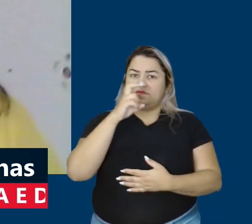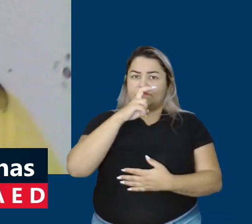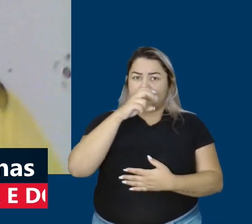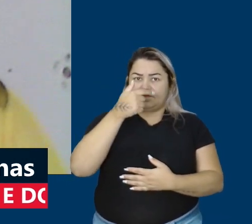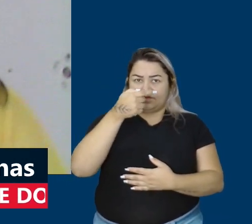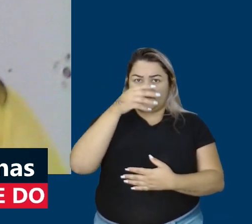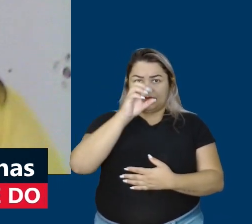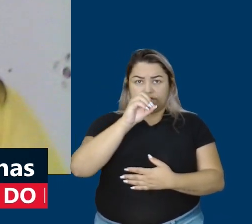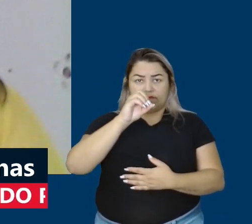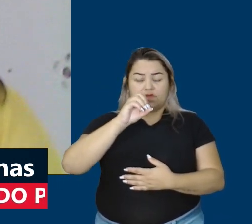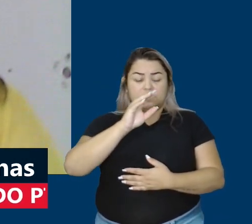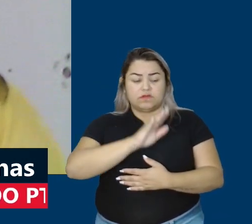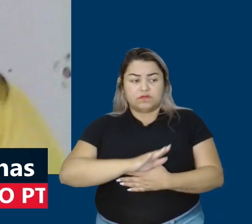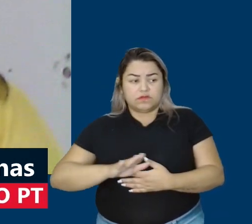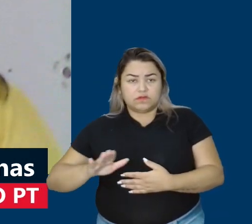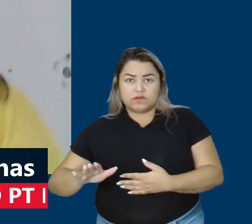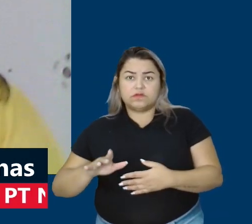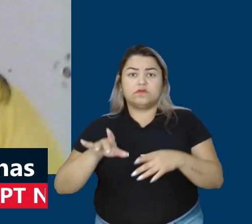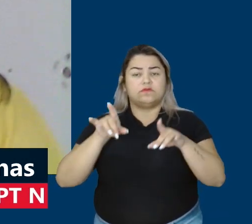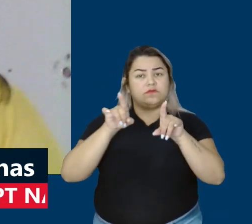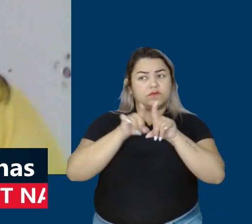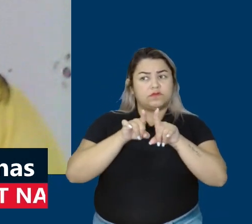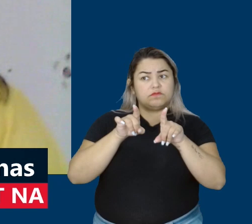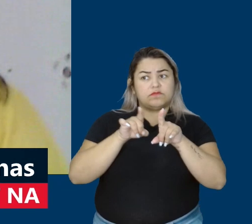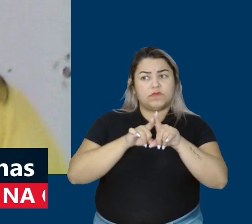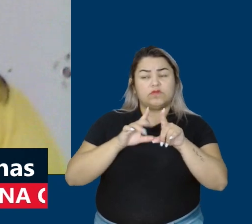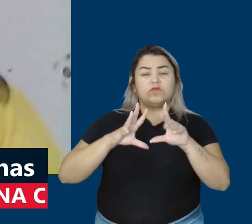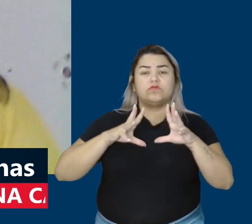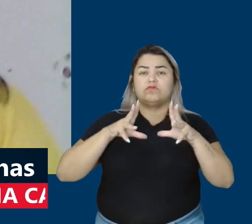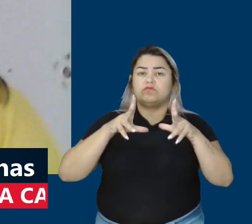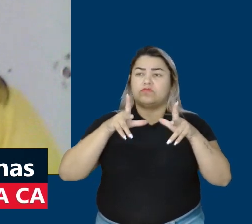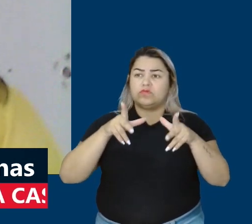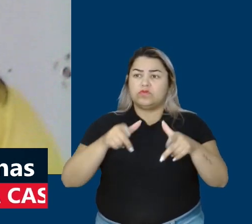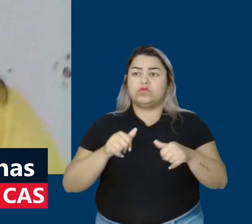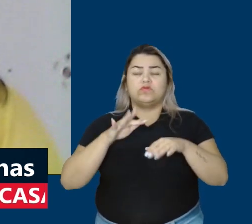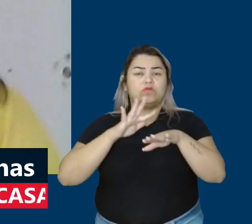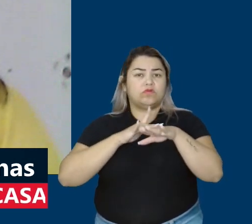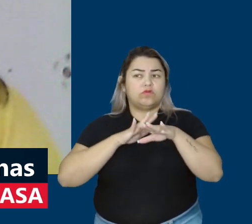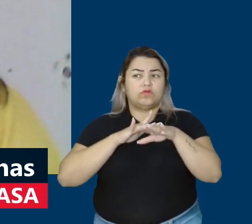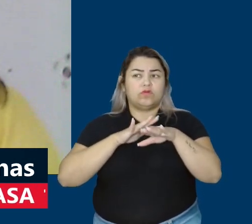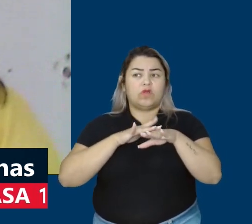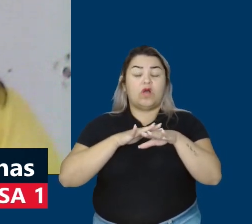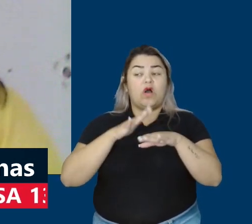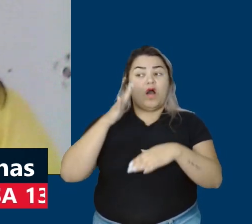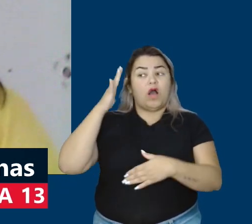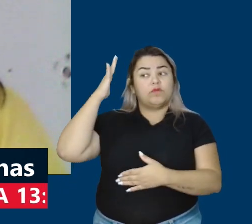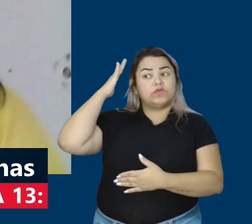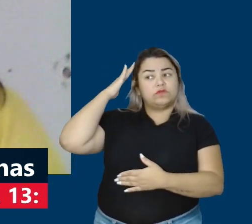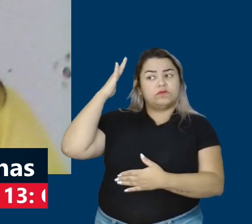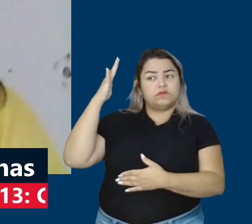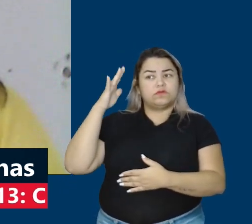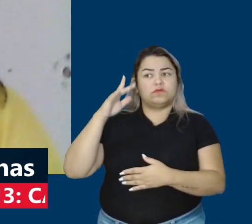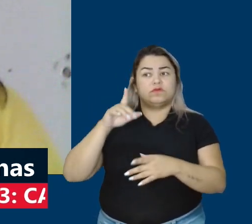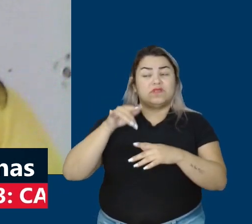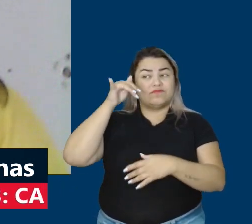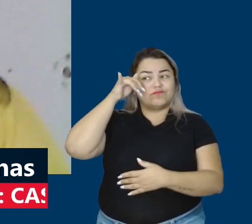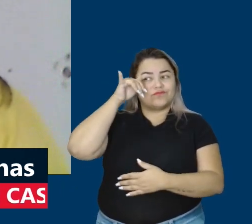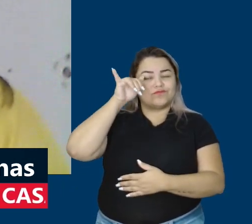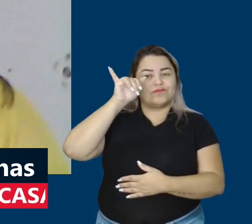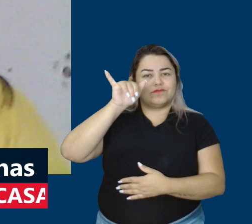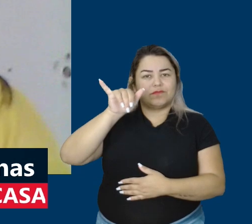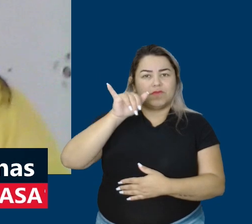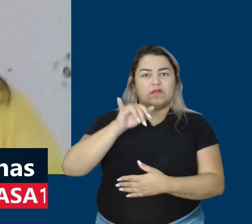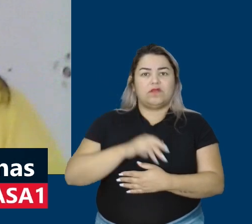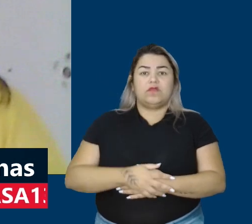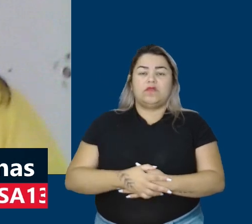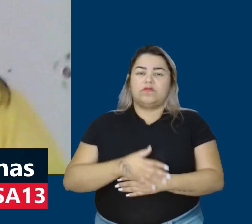570 crianças Yanomamis, quase todos por doenças, olha que absurdo, evitáveis, né? E